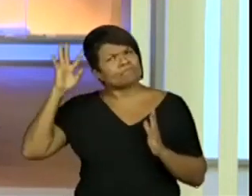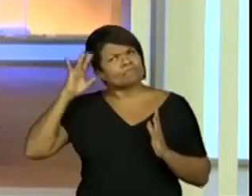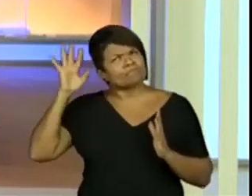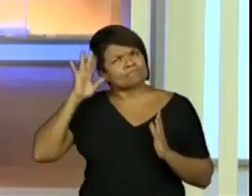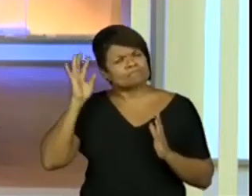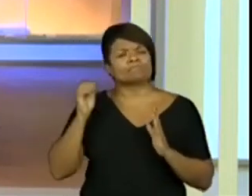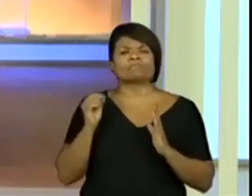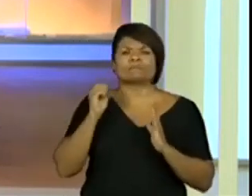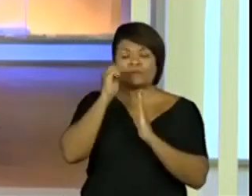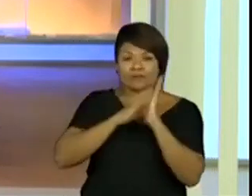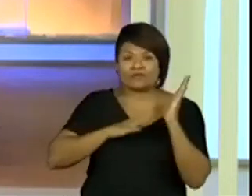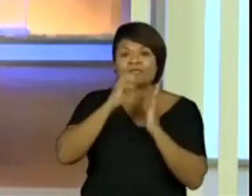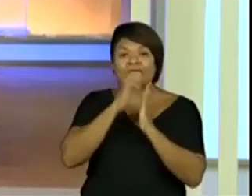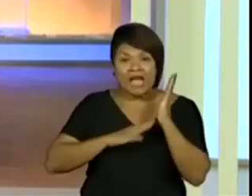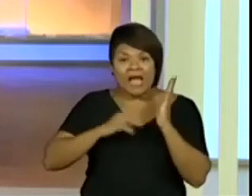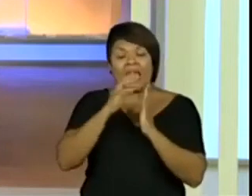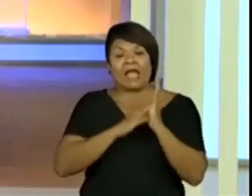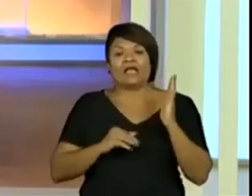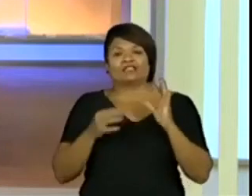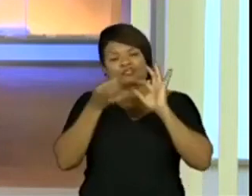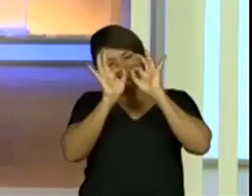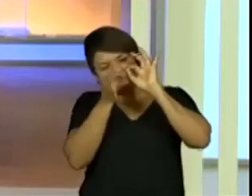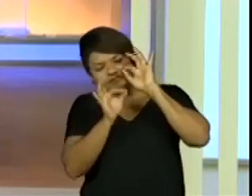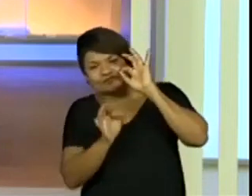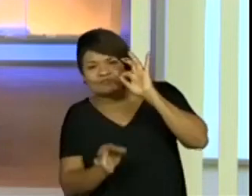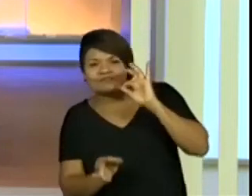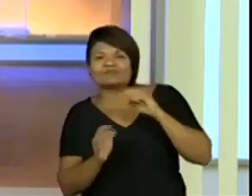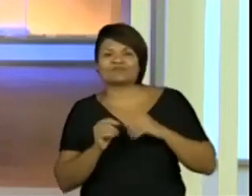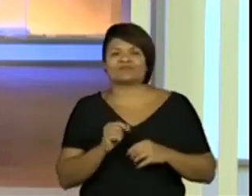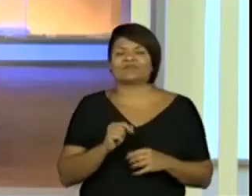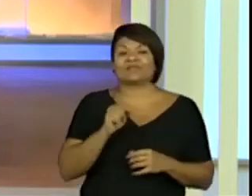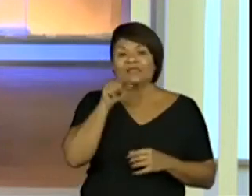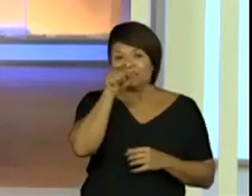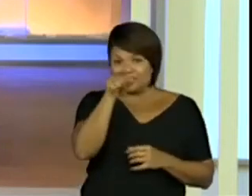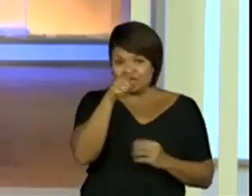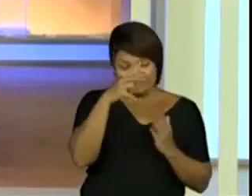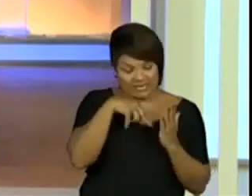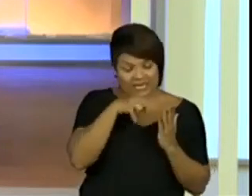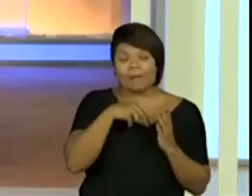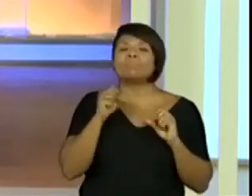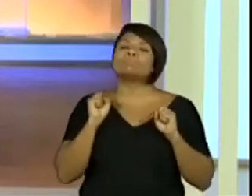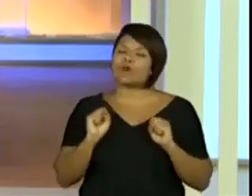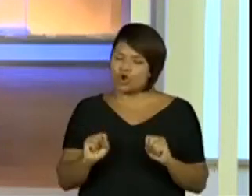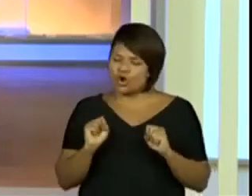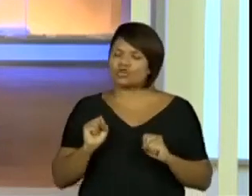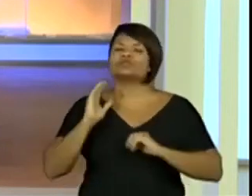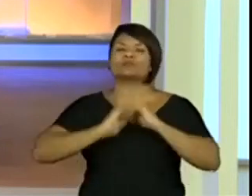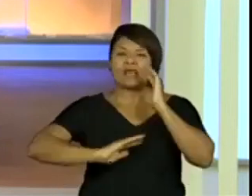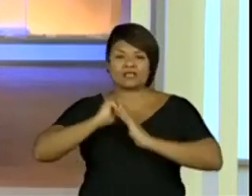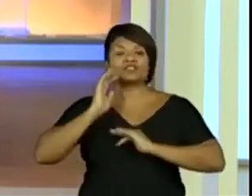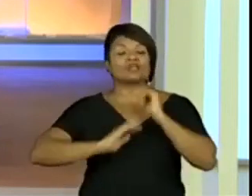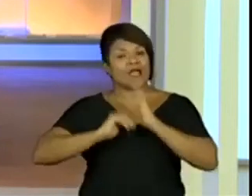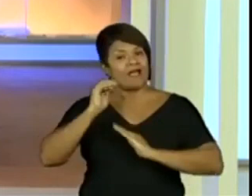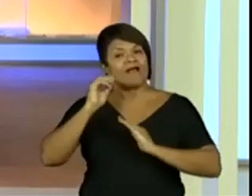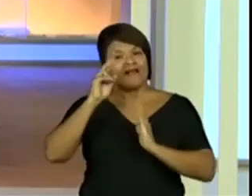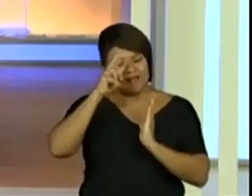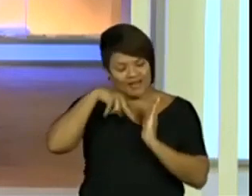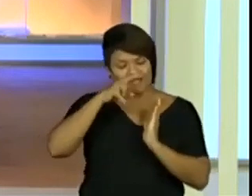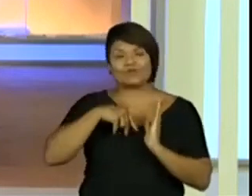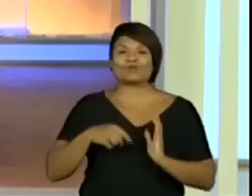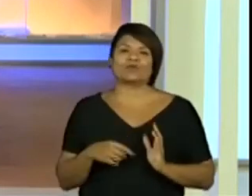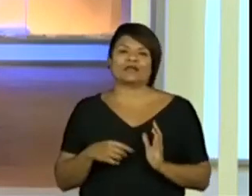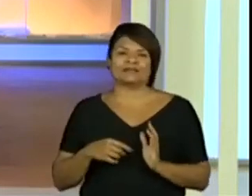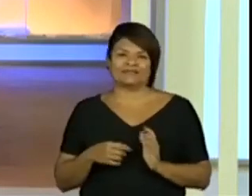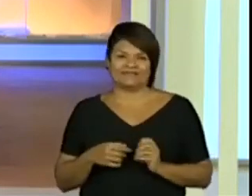outras transposições, desdobramentos, né, das histórias que vocês leem, mais vocês estão praticando a leitura. A leitura